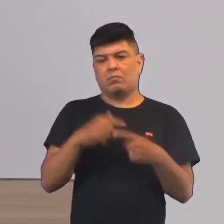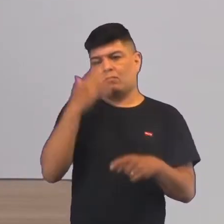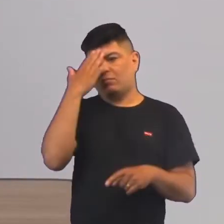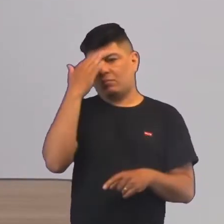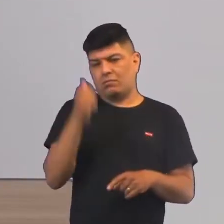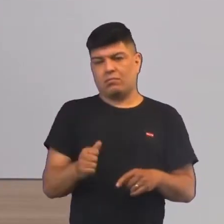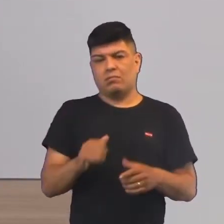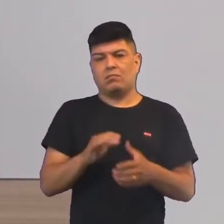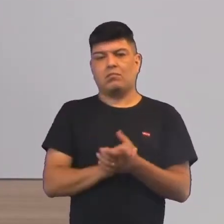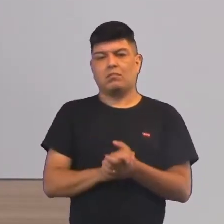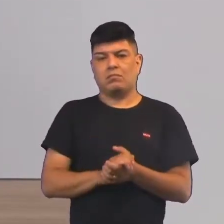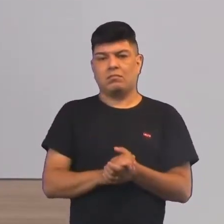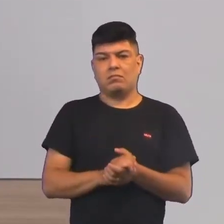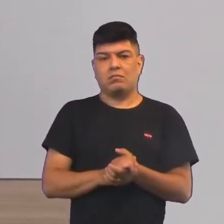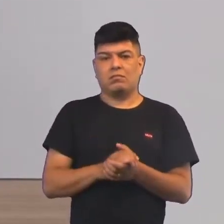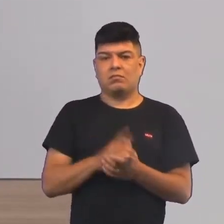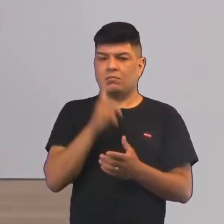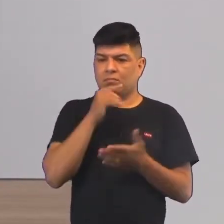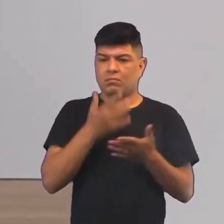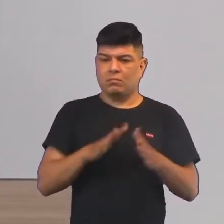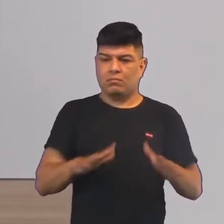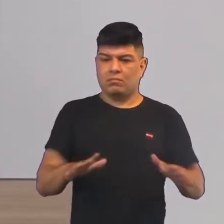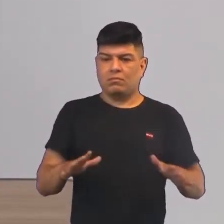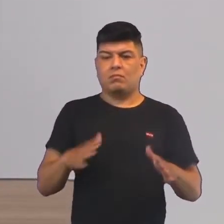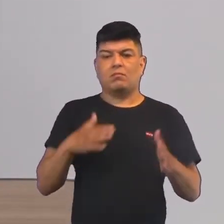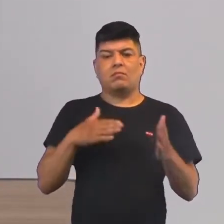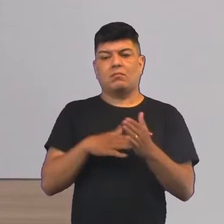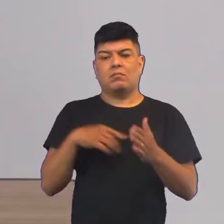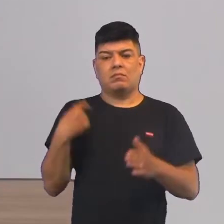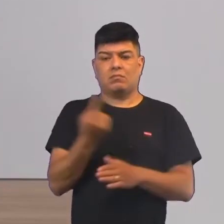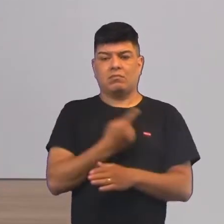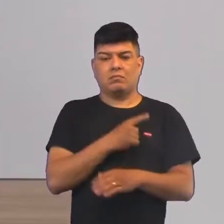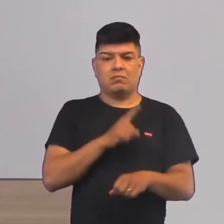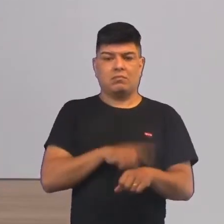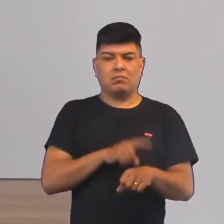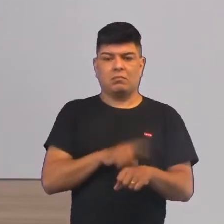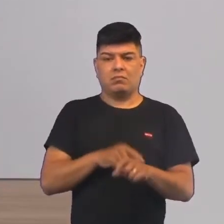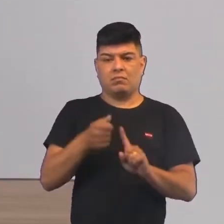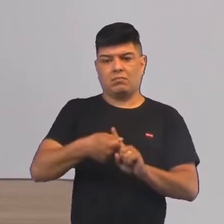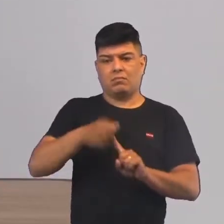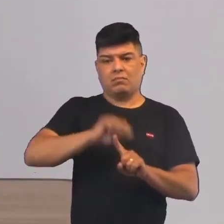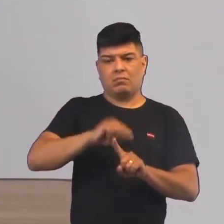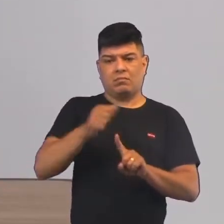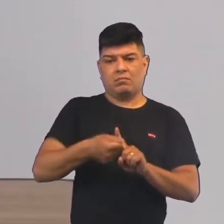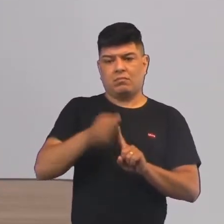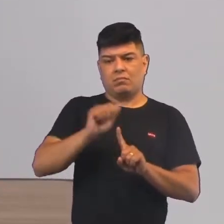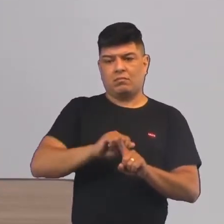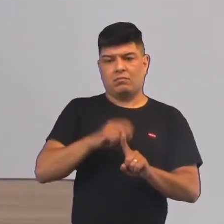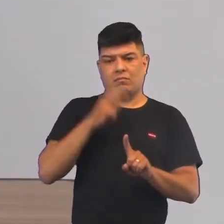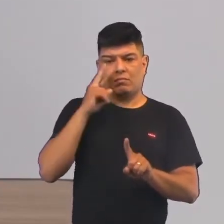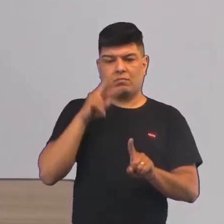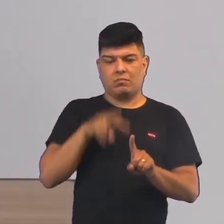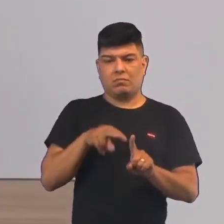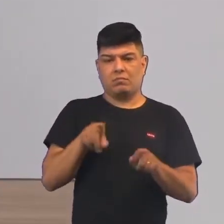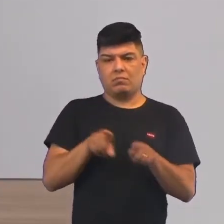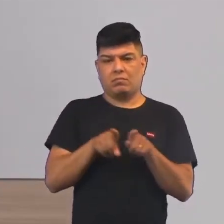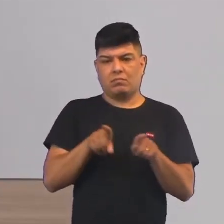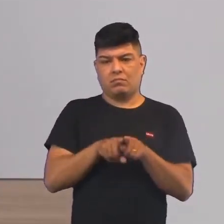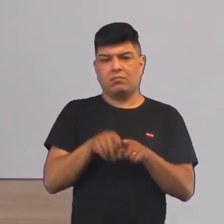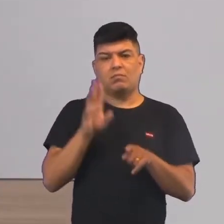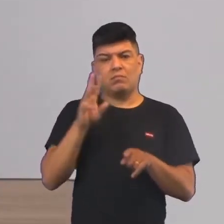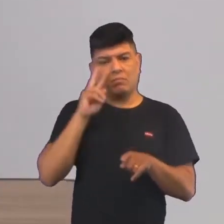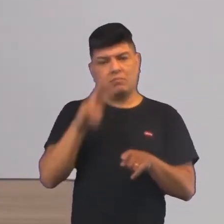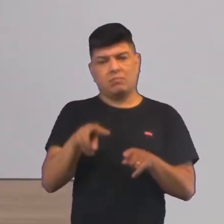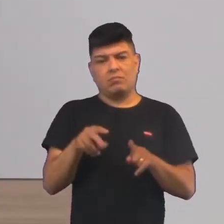que afeta a questão dos mares, das águas, até a questão do nosso tempo também. No nosso calendário, a gente vê a marcação dessas fases da Lua. Você